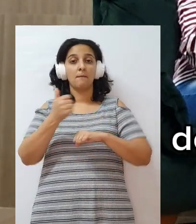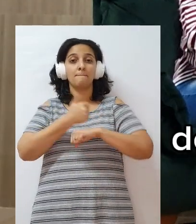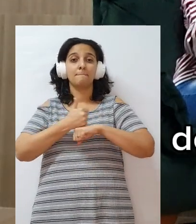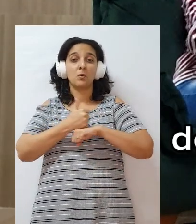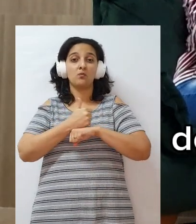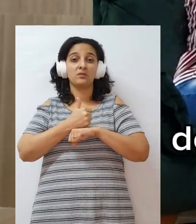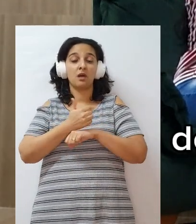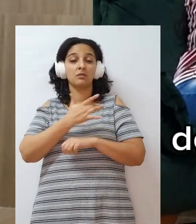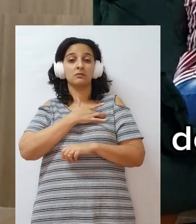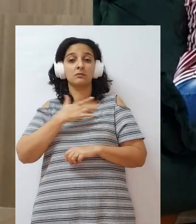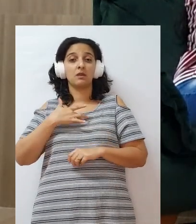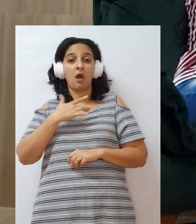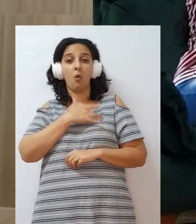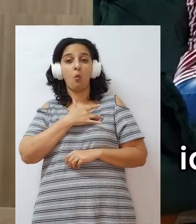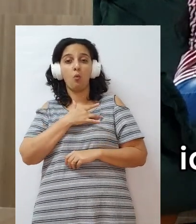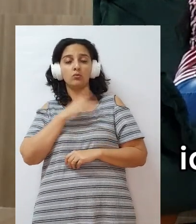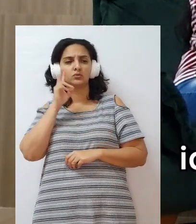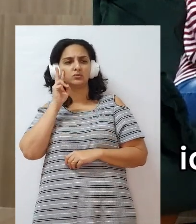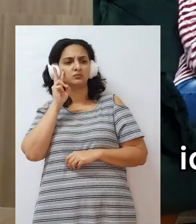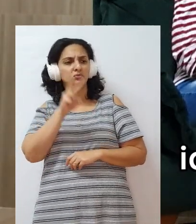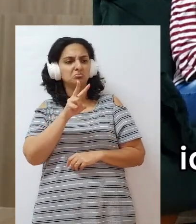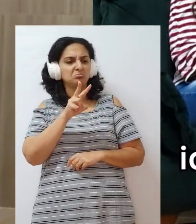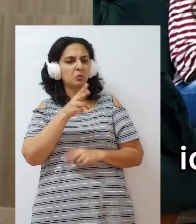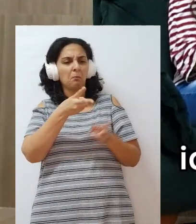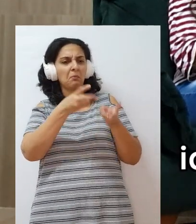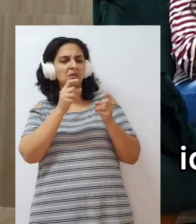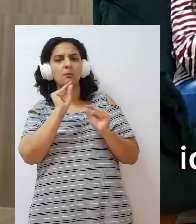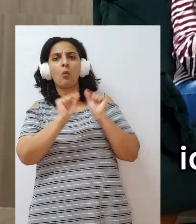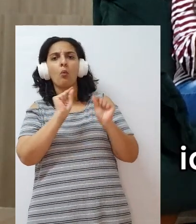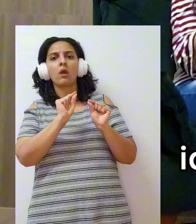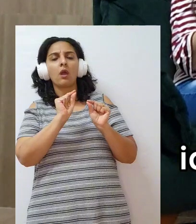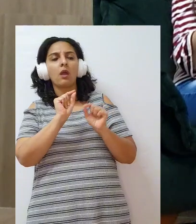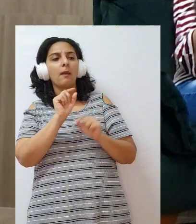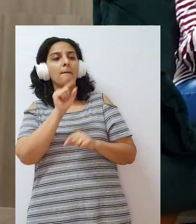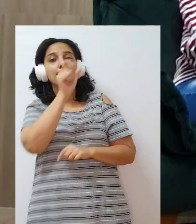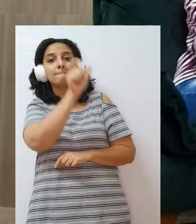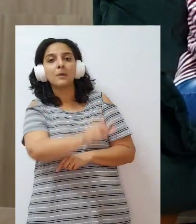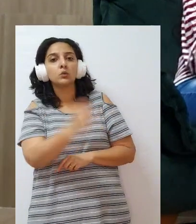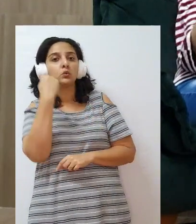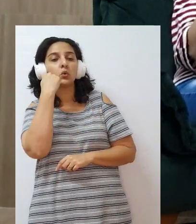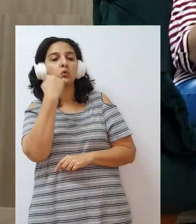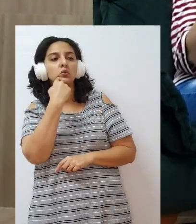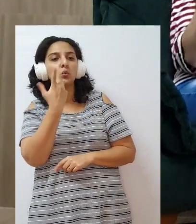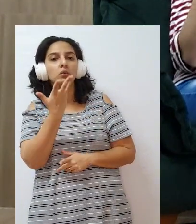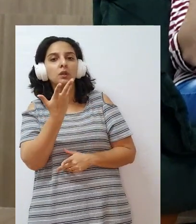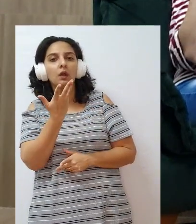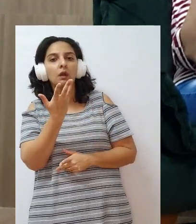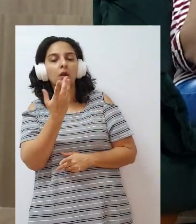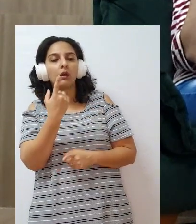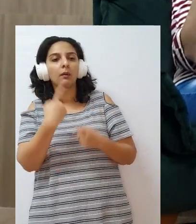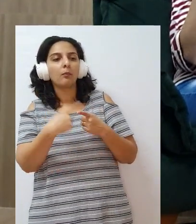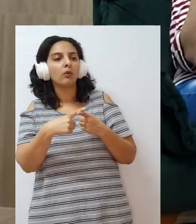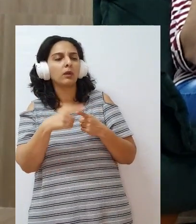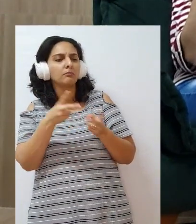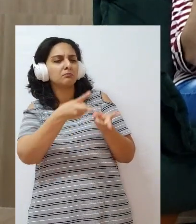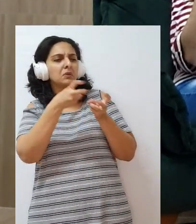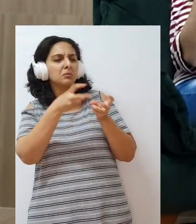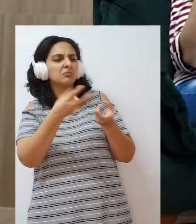conseguiram identificar que a pessoa era surda, porque falava assim, ele não está respondendo, ele não